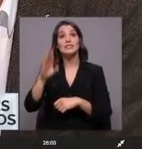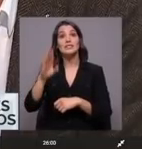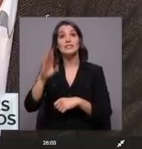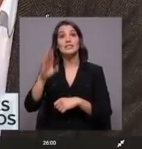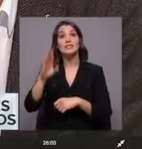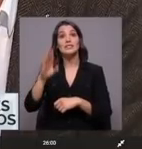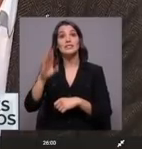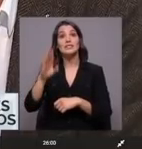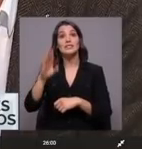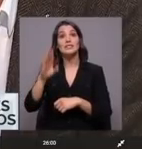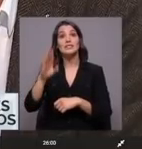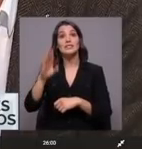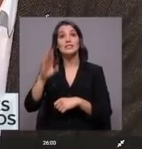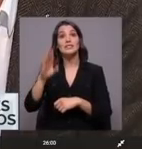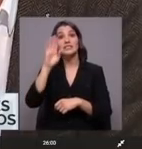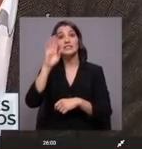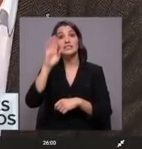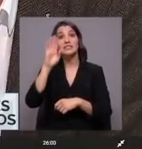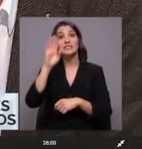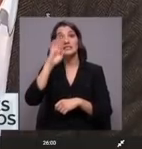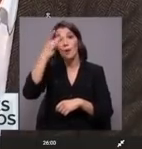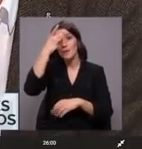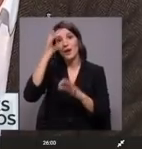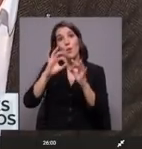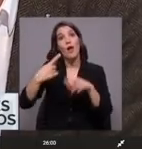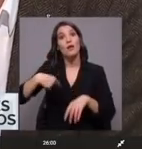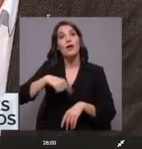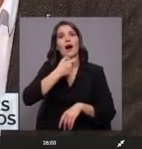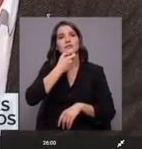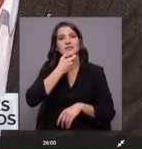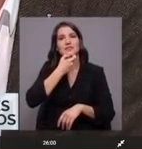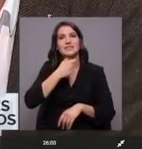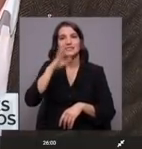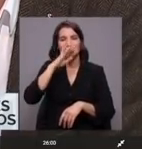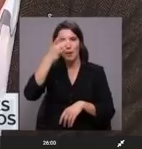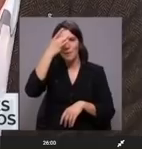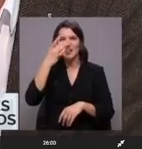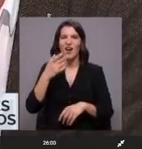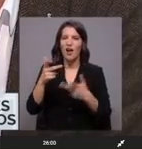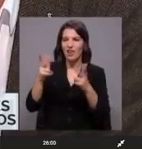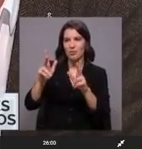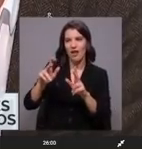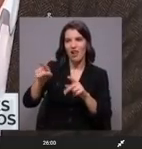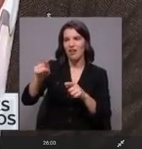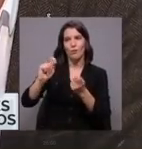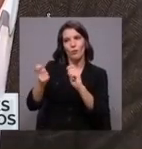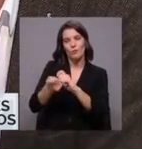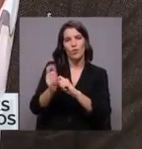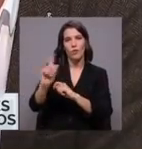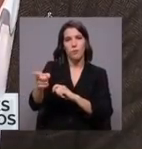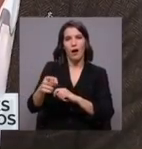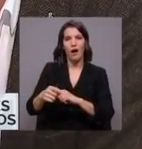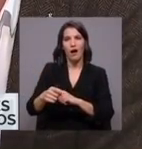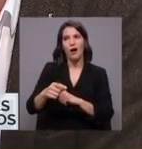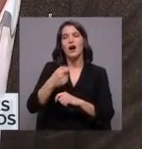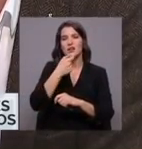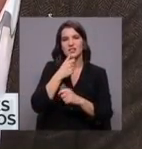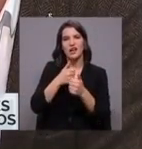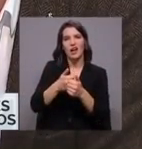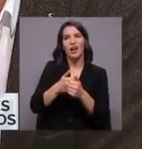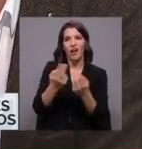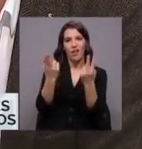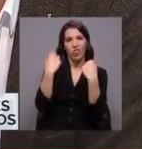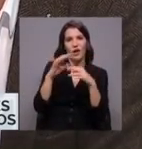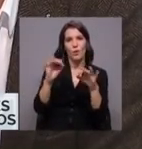falei qual estupidez meu não é em caso deixar a ser liberais e quando a gente fazer aquele que a gente acredita as cores